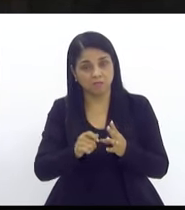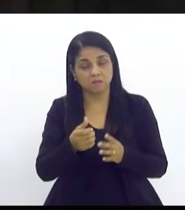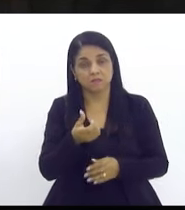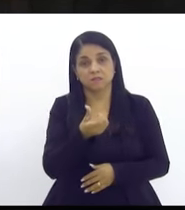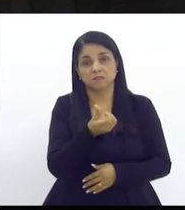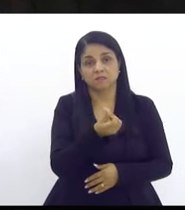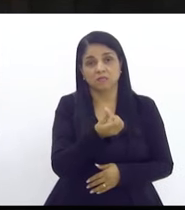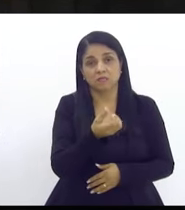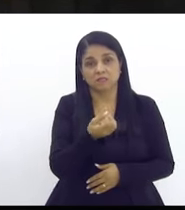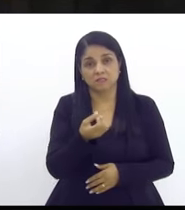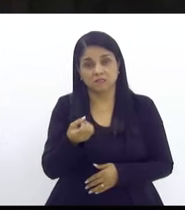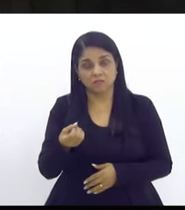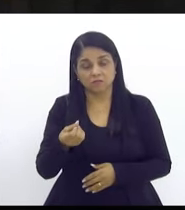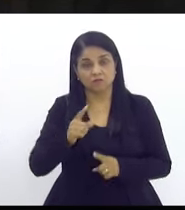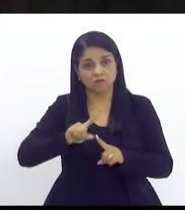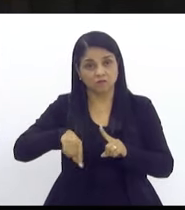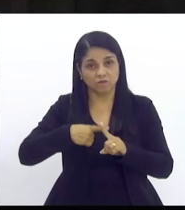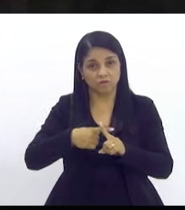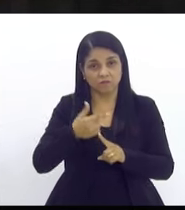600 vezes 12,